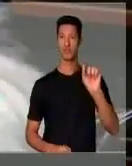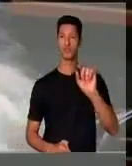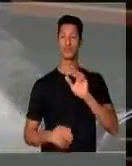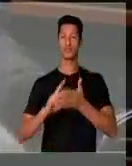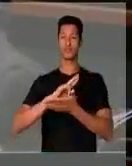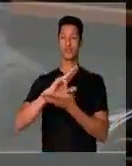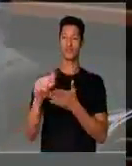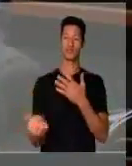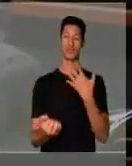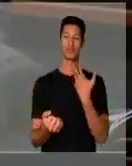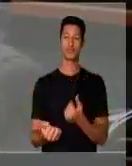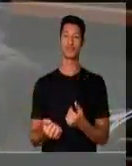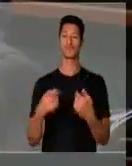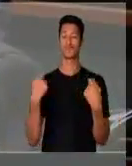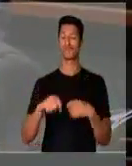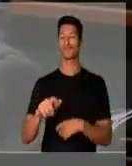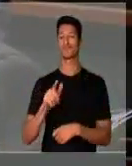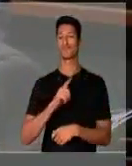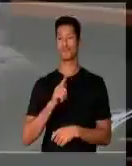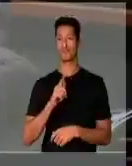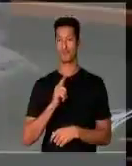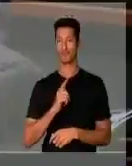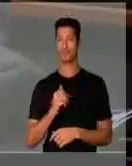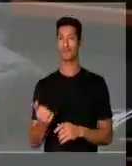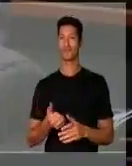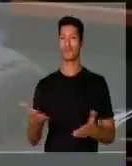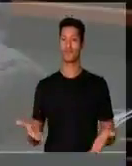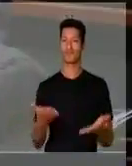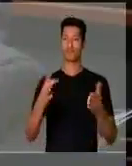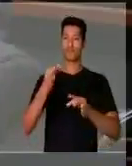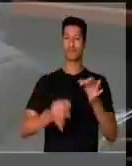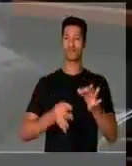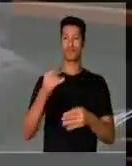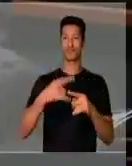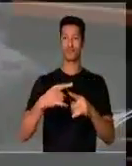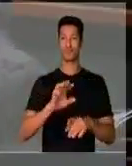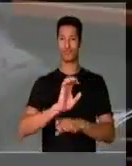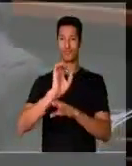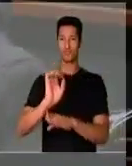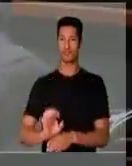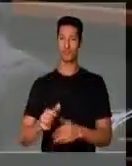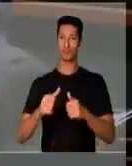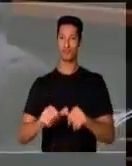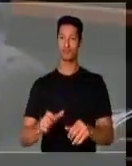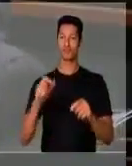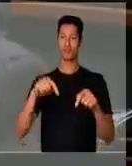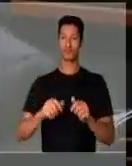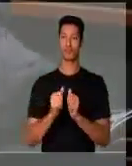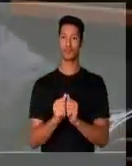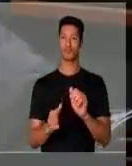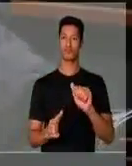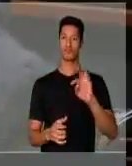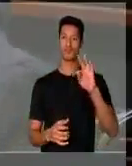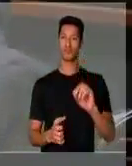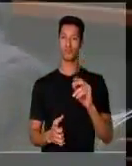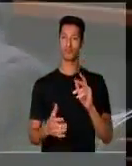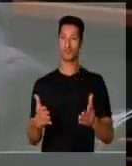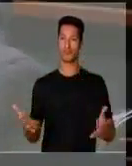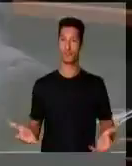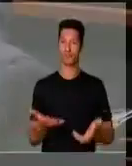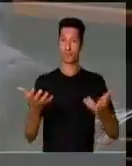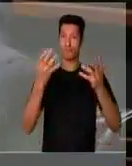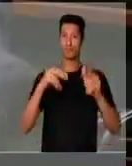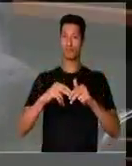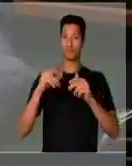que muitos reconhecem a necessidade de promover justiça, porque o Estado está aqui com este ato,